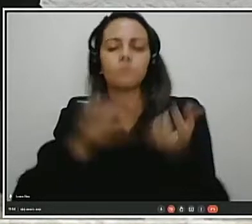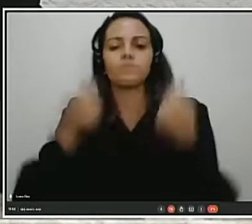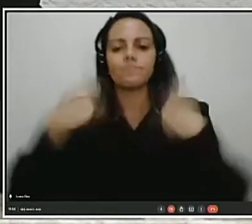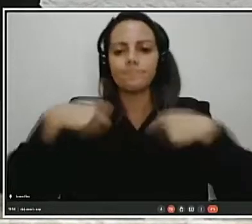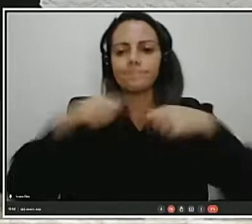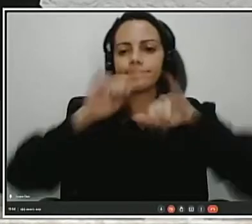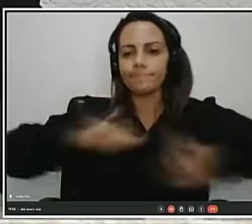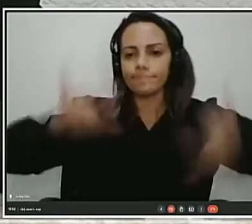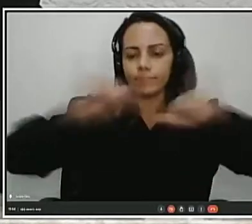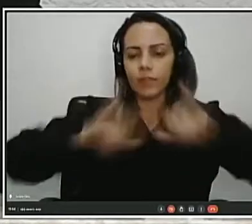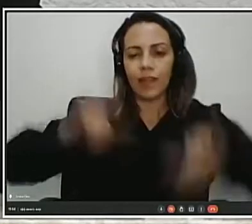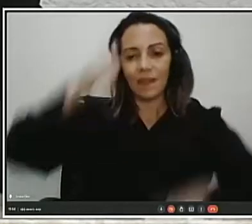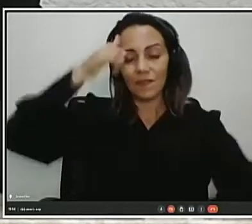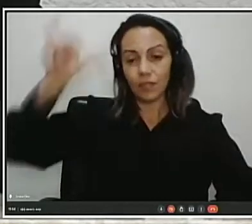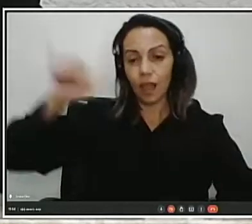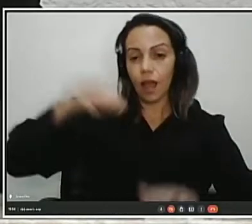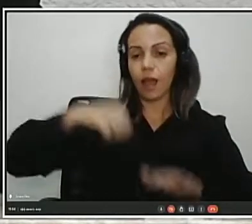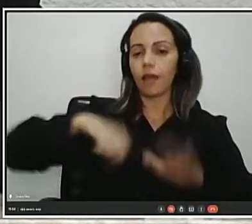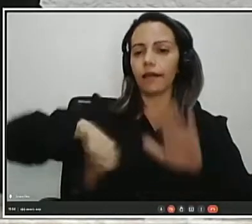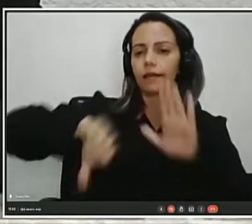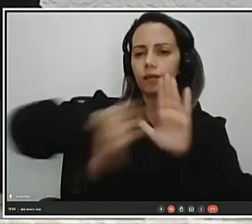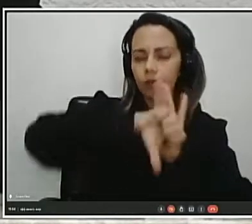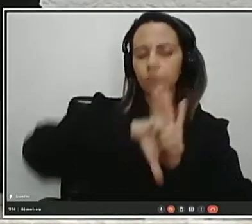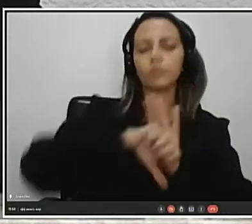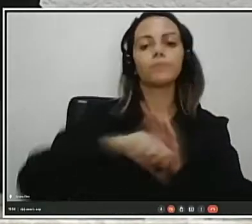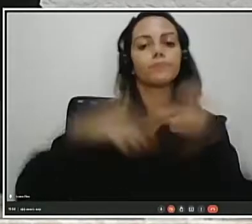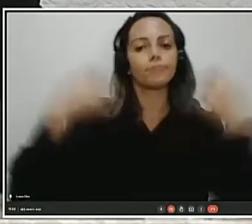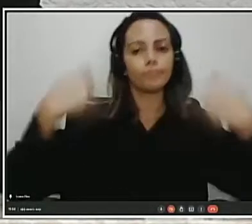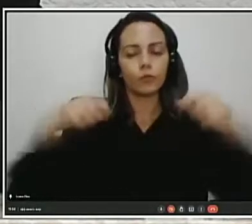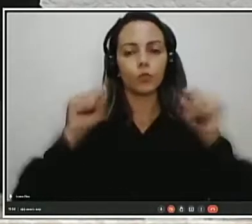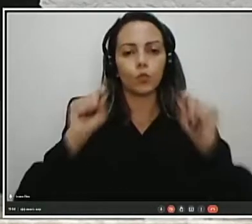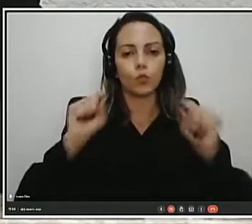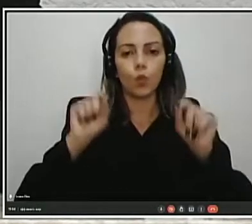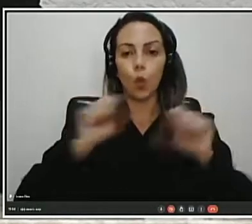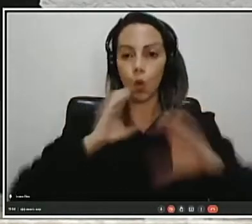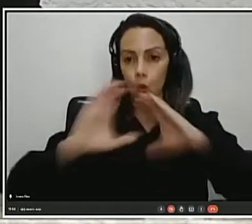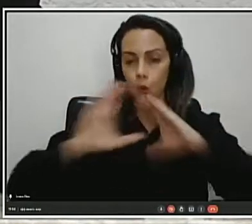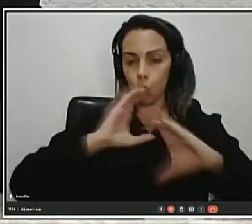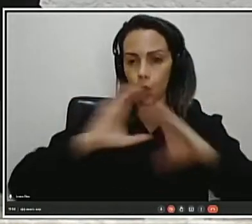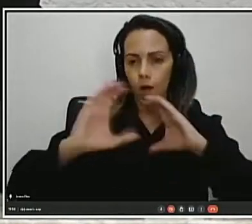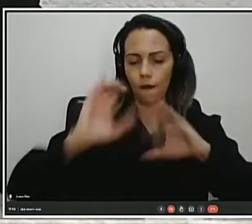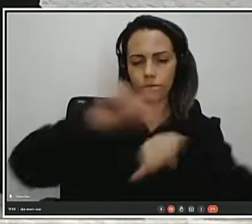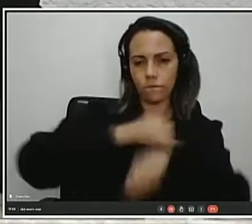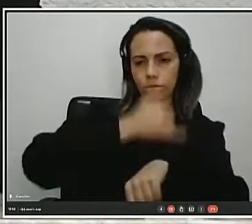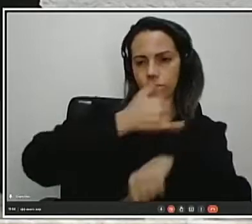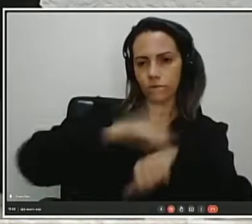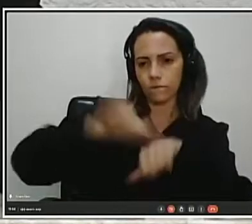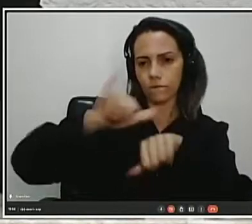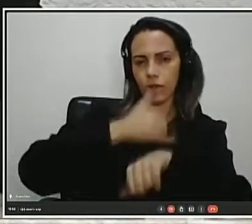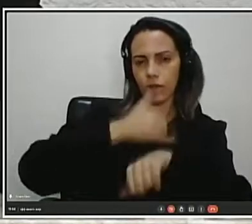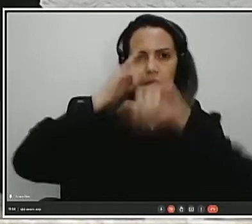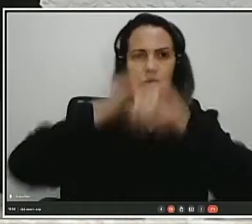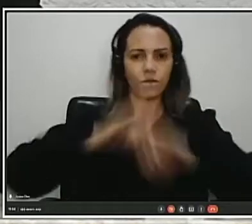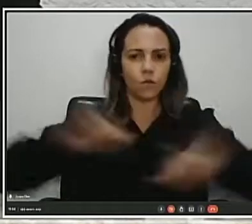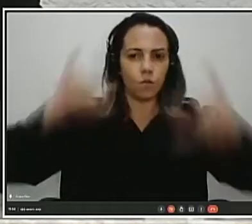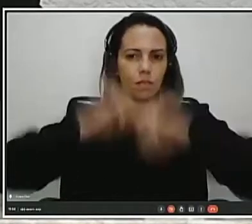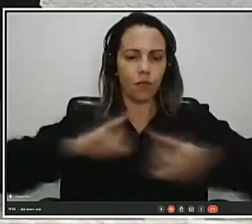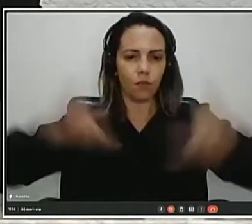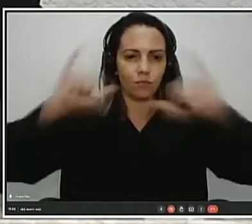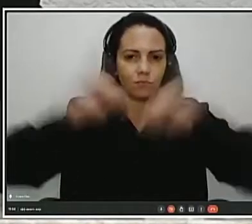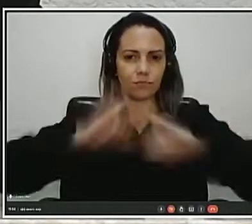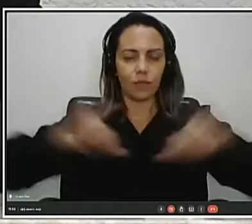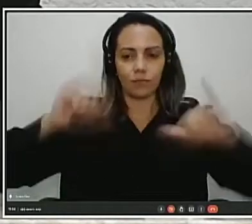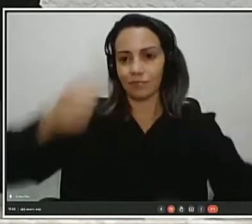esses crimes. Para a eficácia, é necessário que o setor de comunicação elabore uma campanha informativa de conscientização